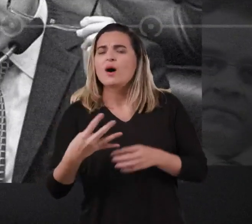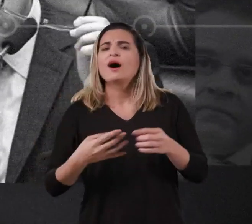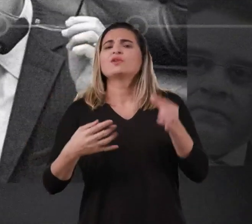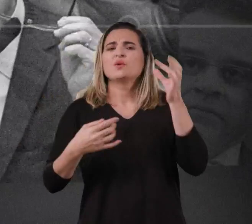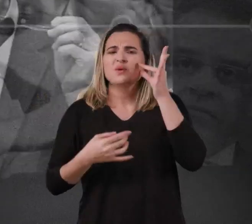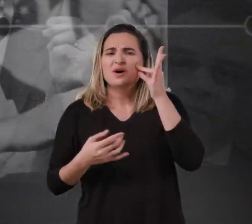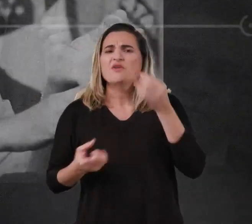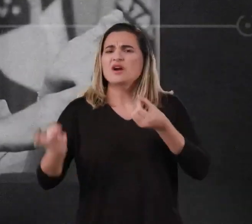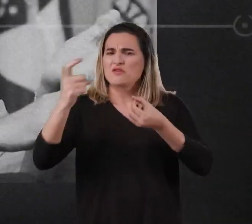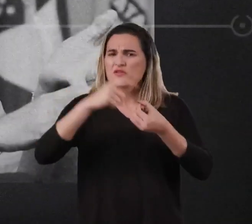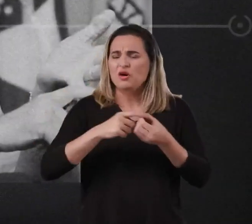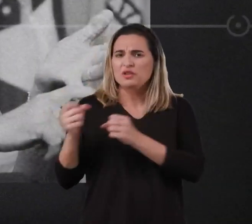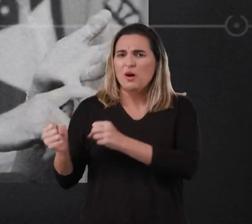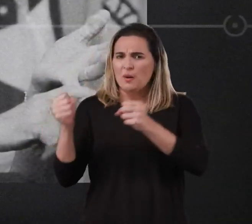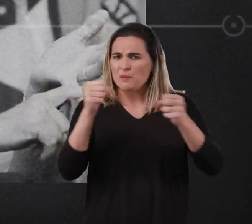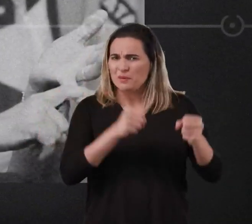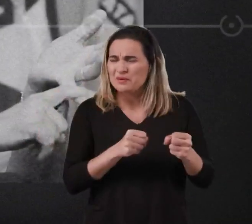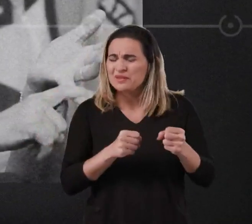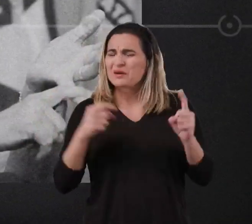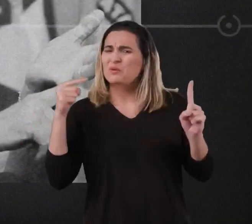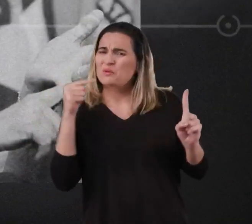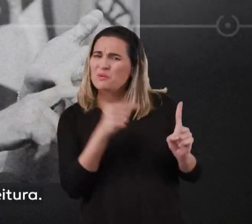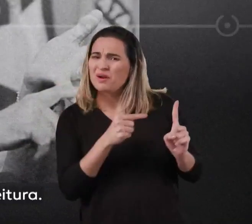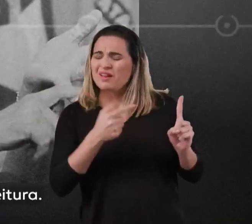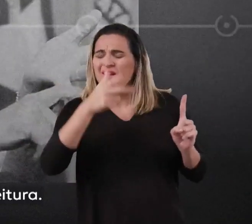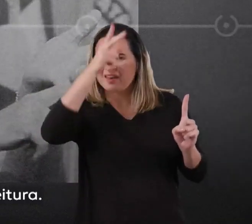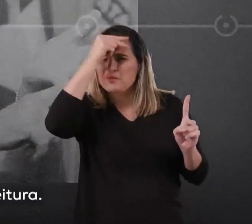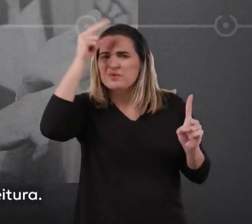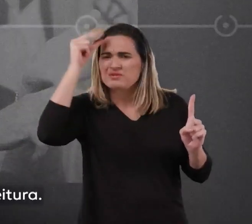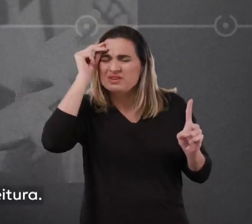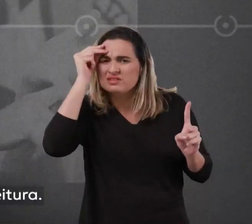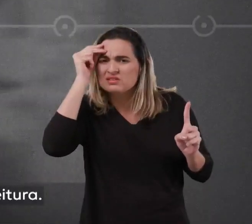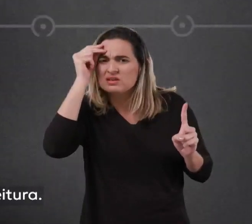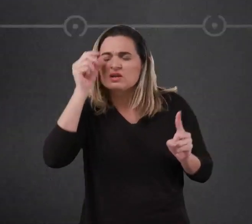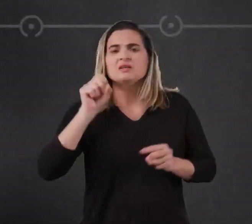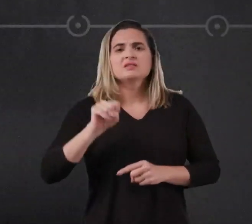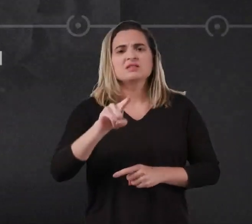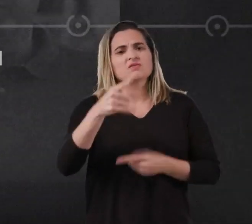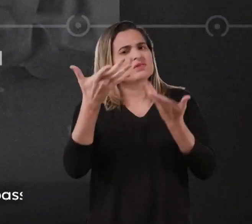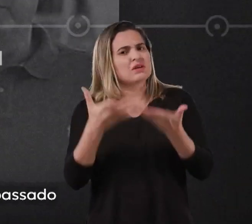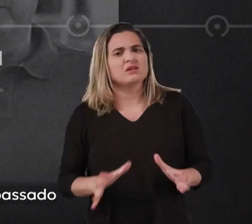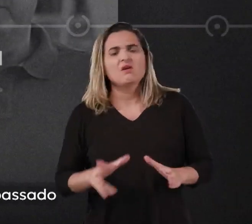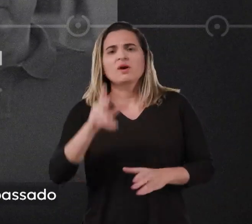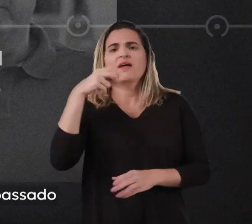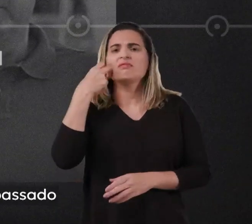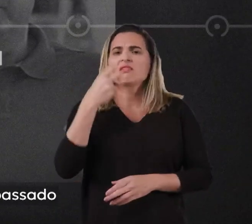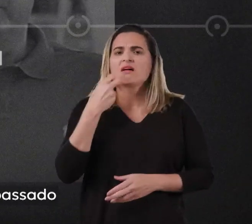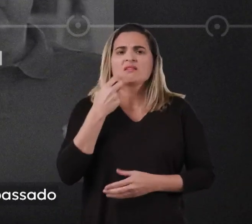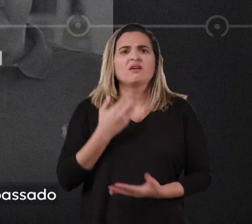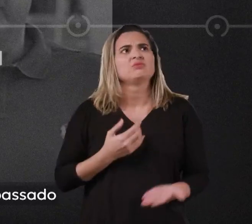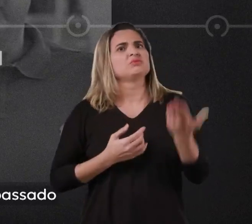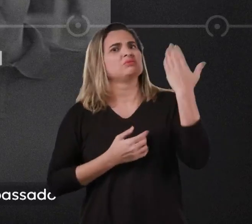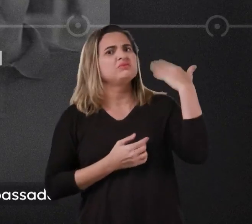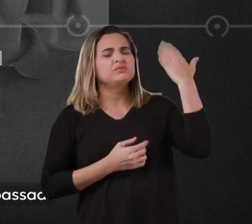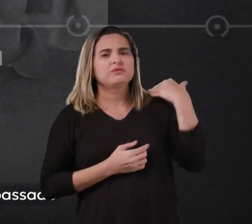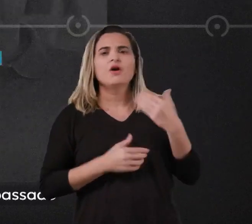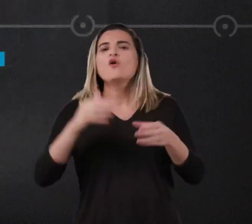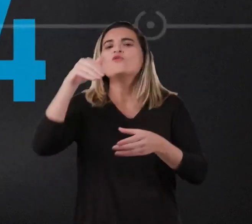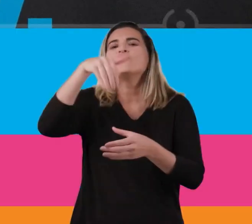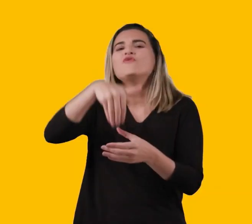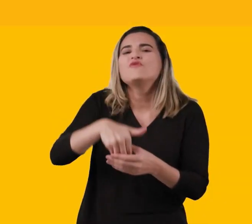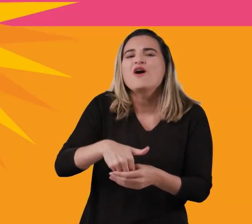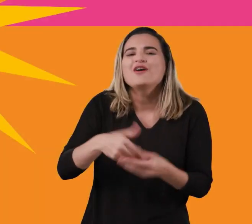oligarquia Alves quer voltar ao poder com Carlos Eduardo Alves na prefeitura. Se você não quer Natal de volta ao